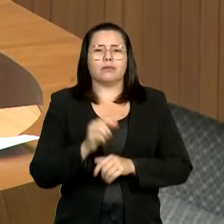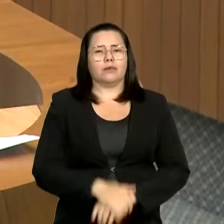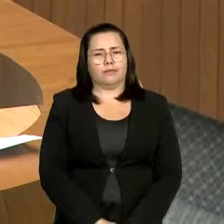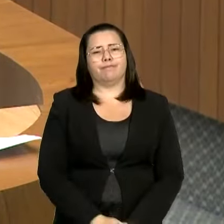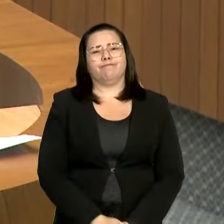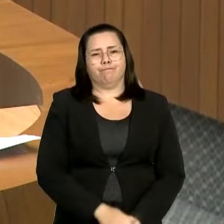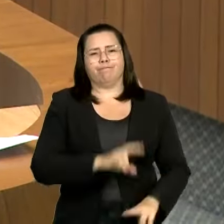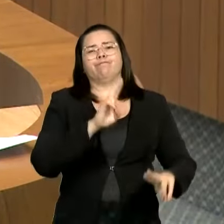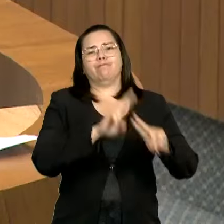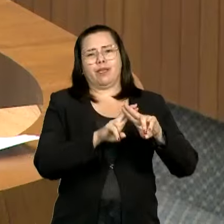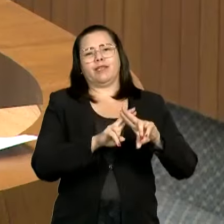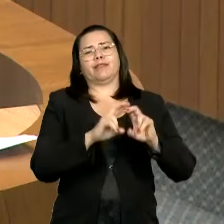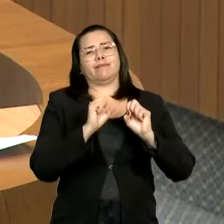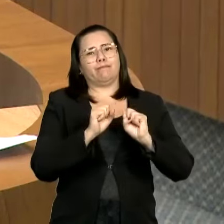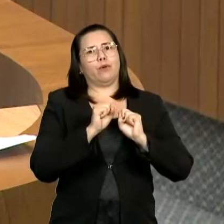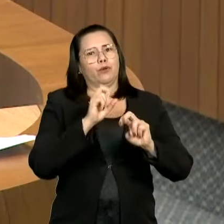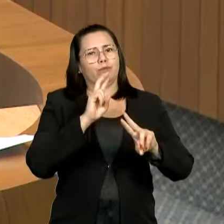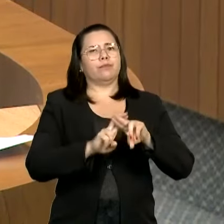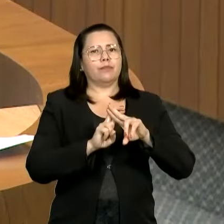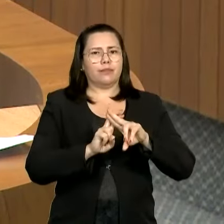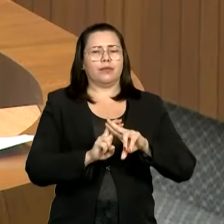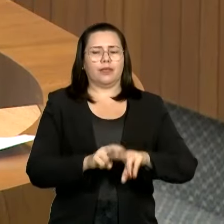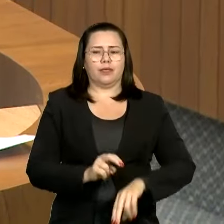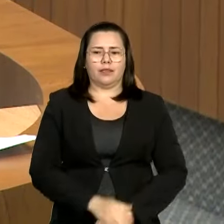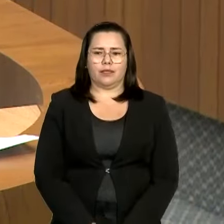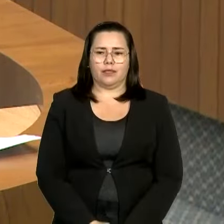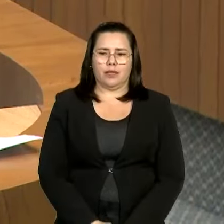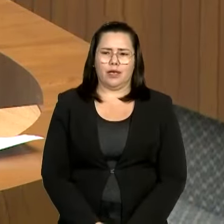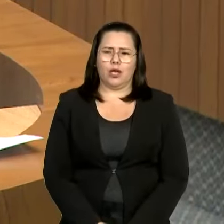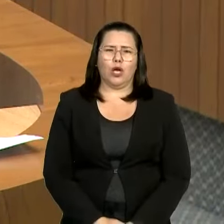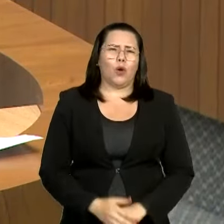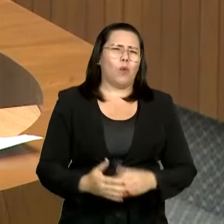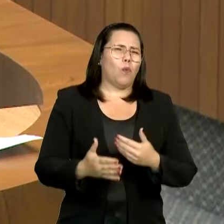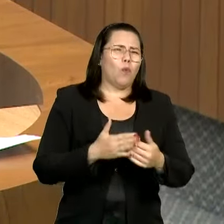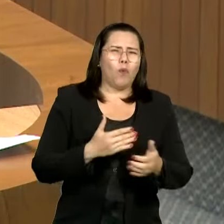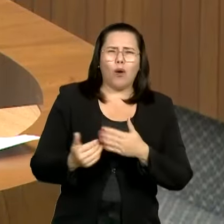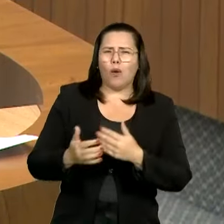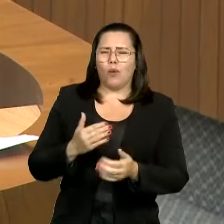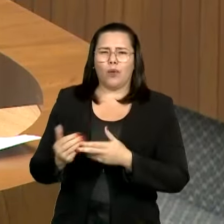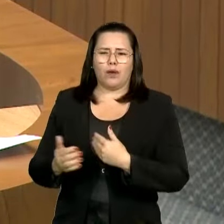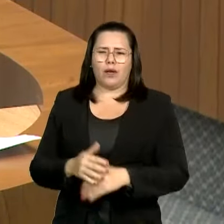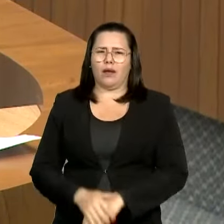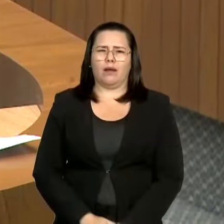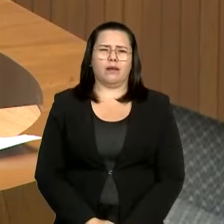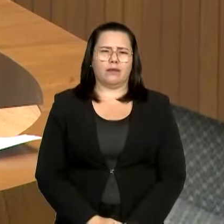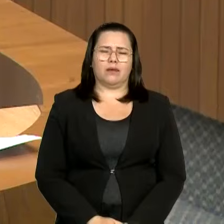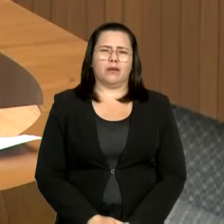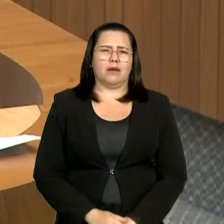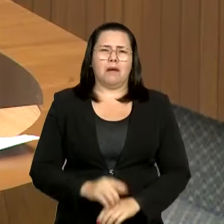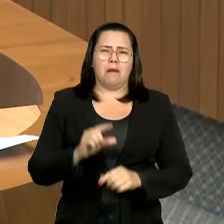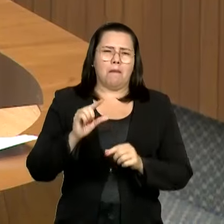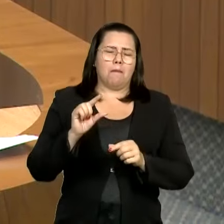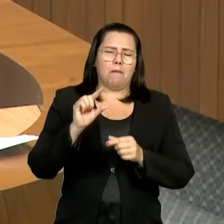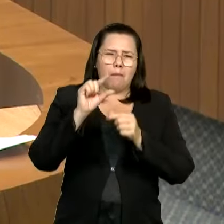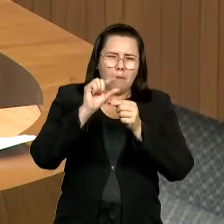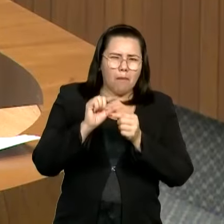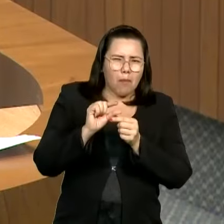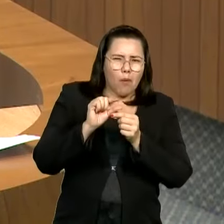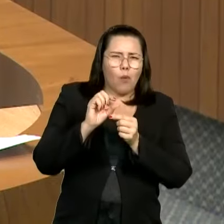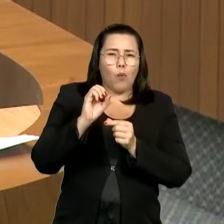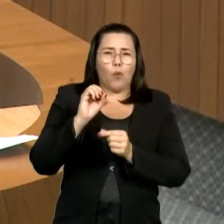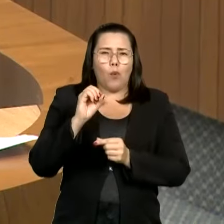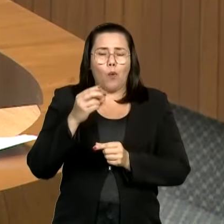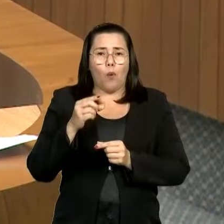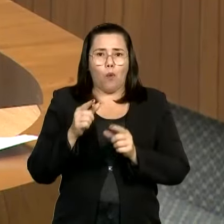PEC que criminaliza o porte de qualquer qualquer quantidade de regra então a